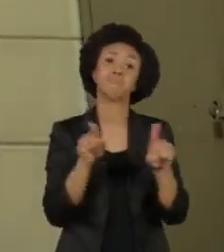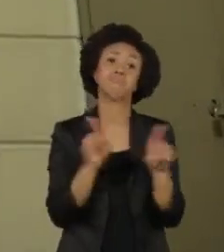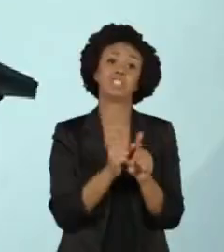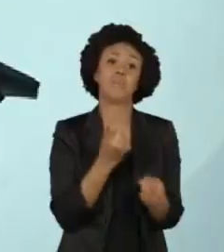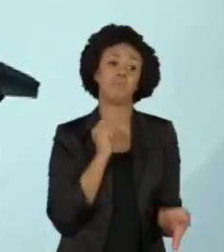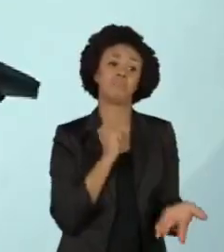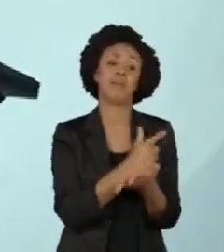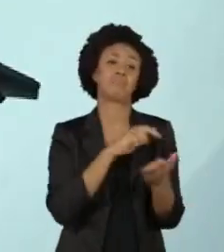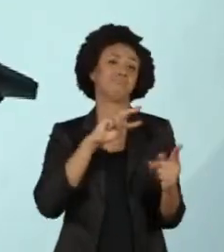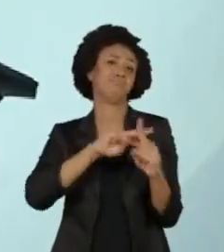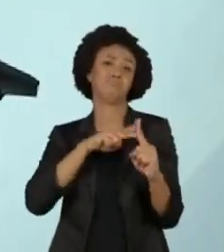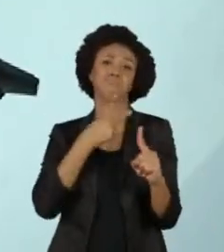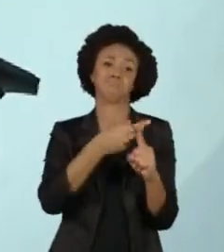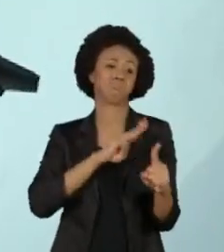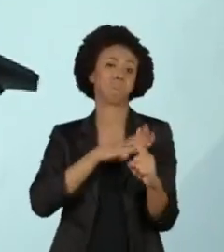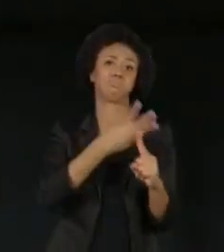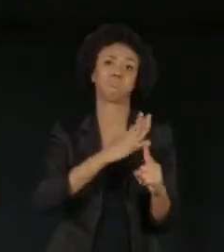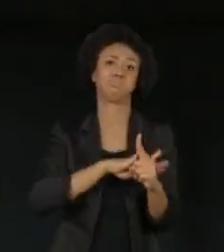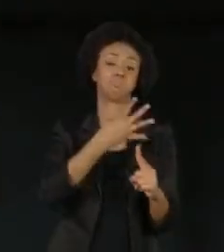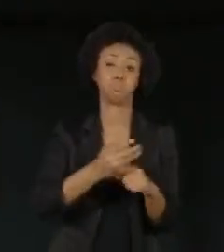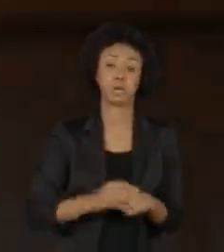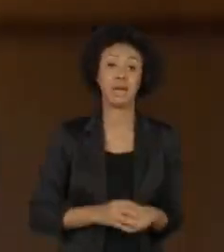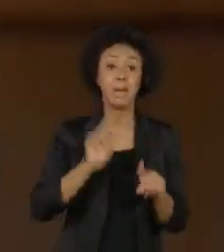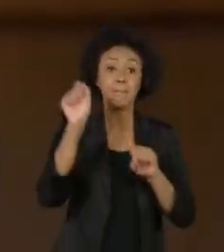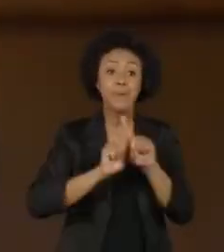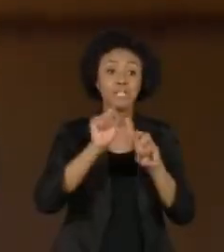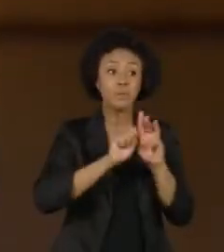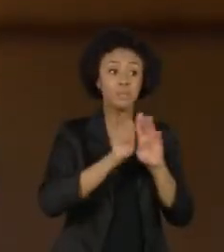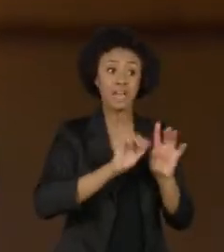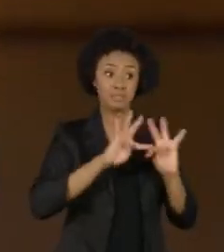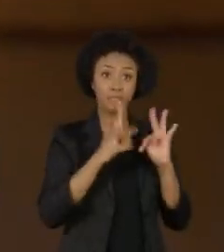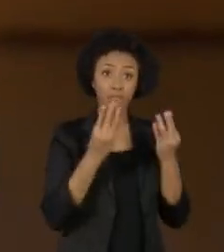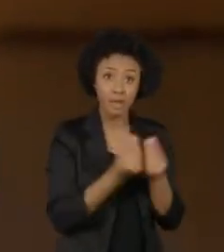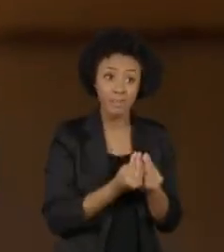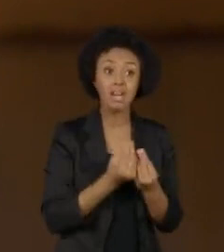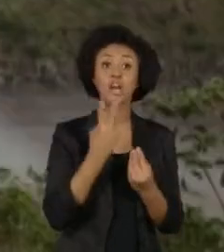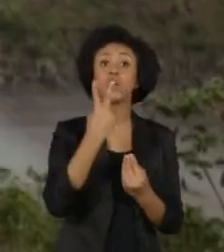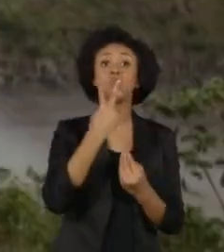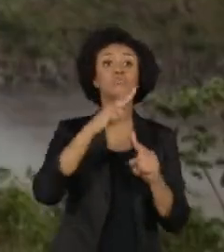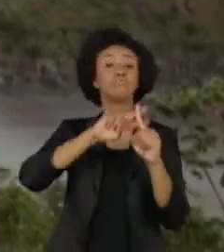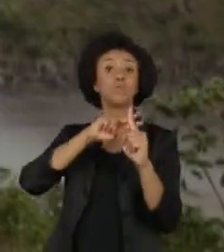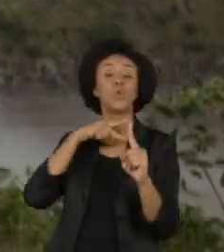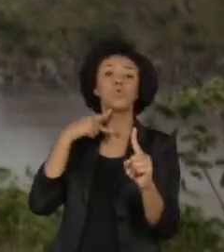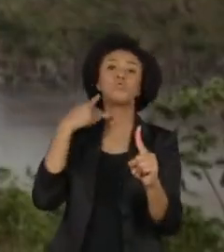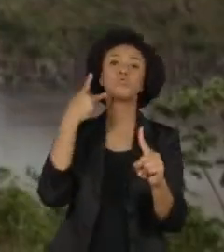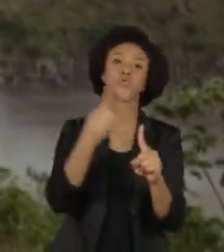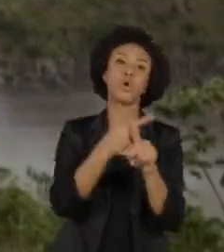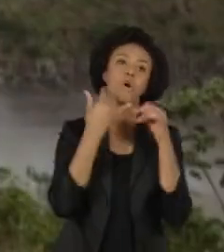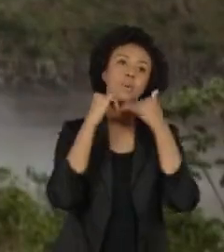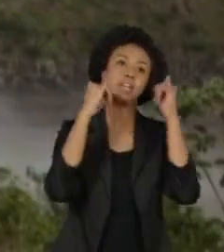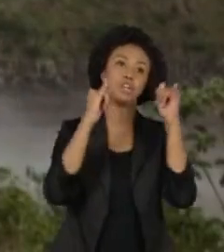famílias consomem a cada mês duas vezes mais energia que